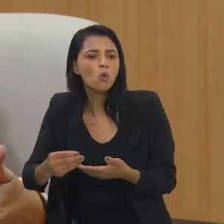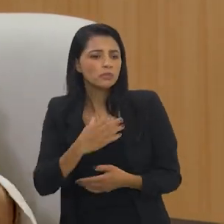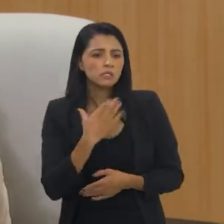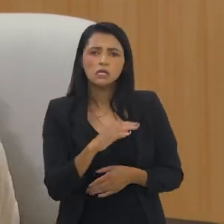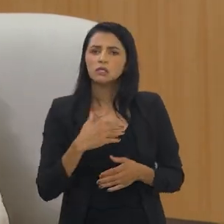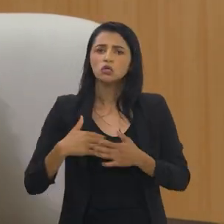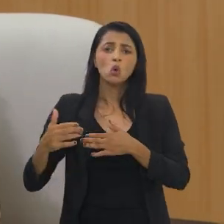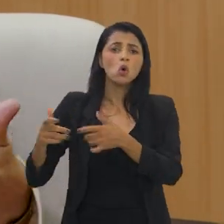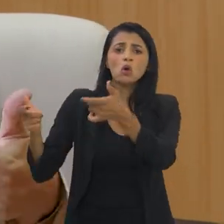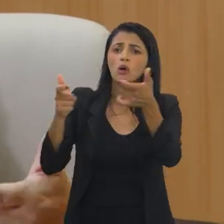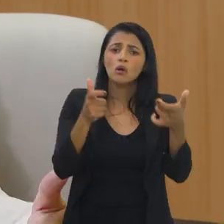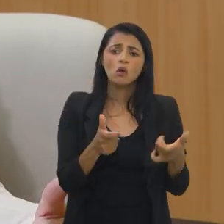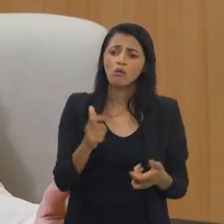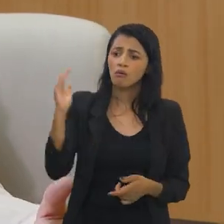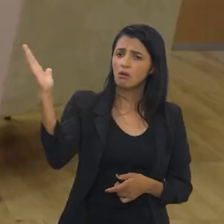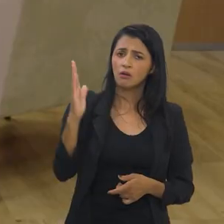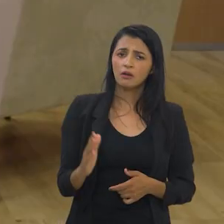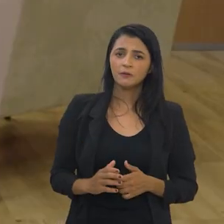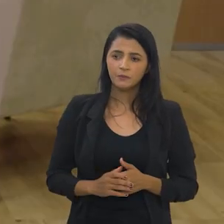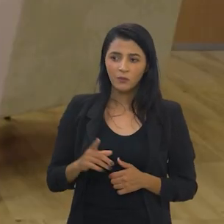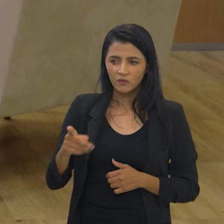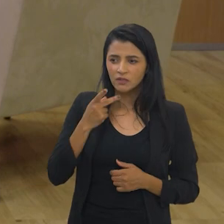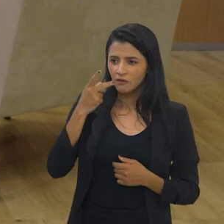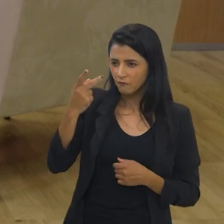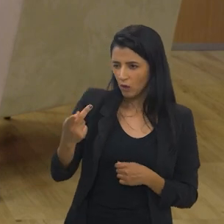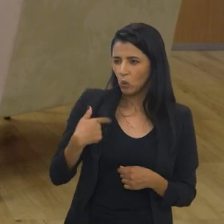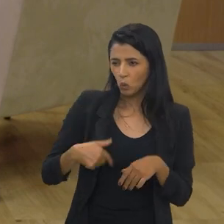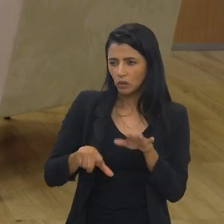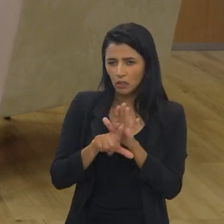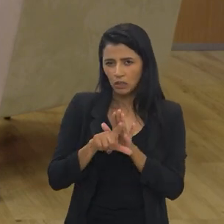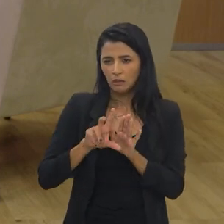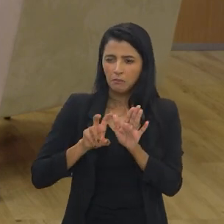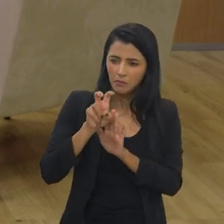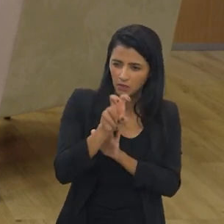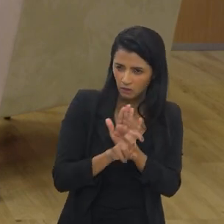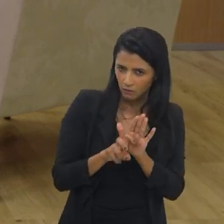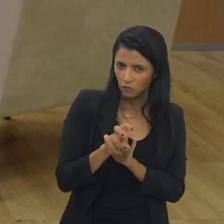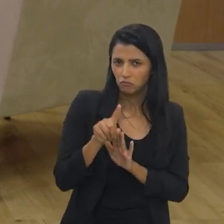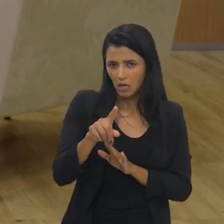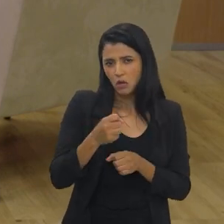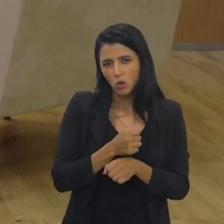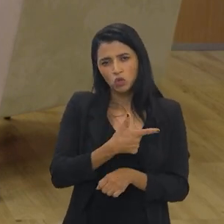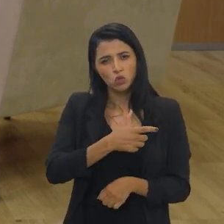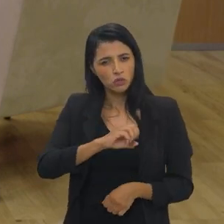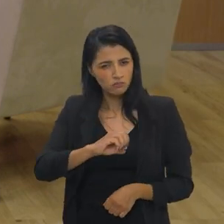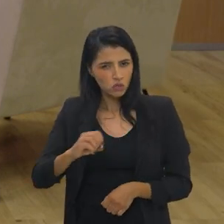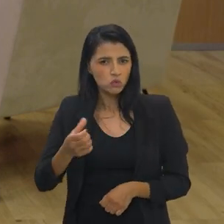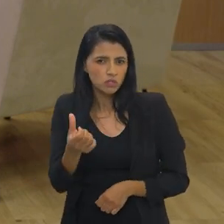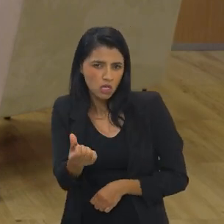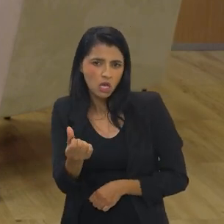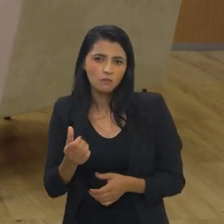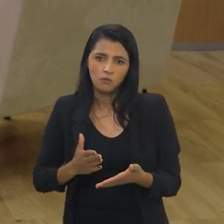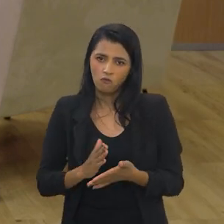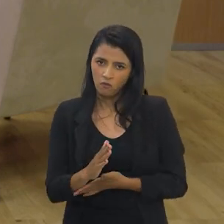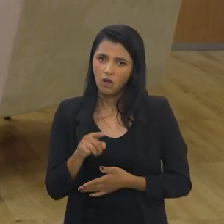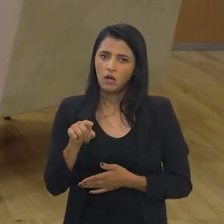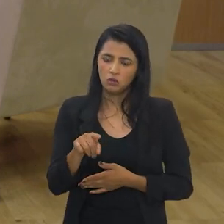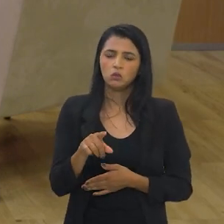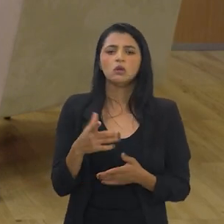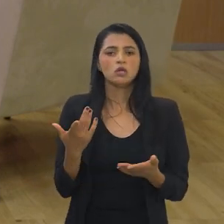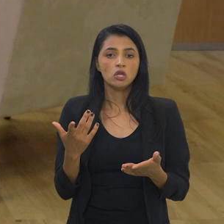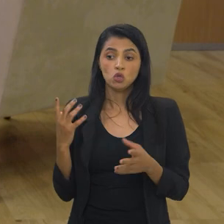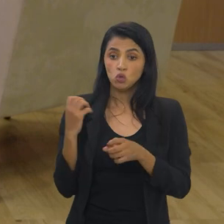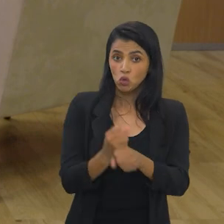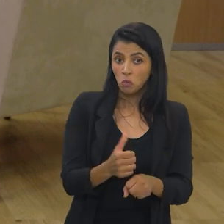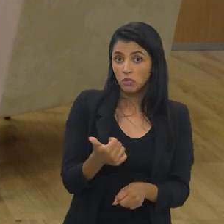na ciência em qualquer lugar do país a senhora comentou no primeiro bloco da Lei Maria da Penha ela é de 2006 foi sancionada